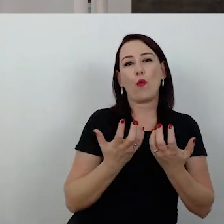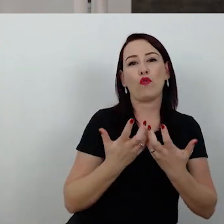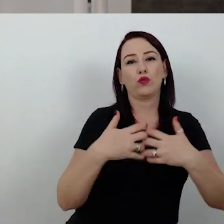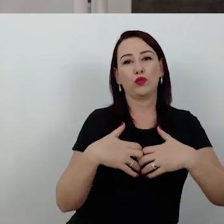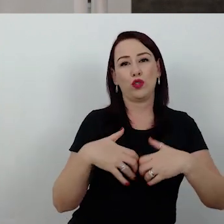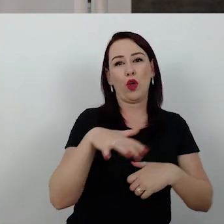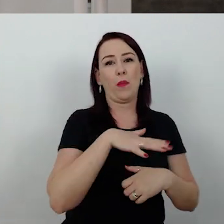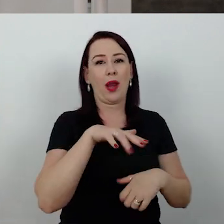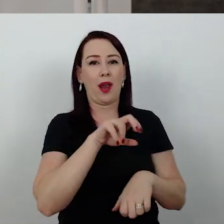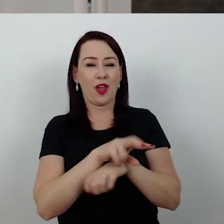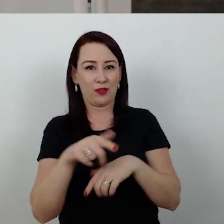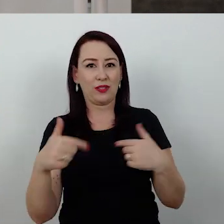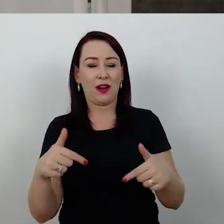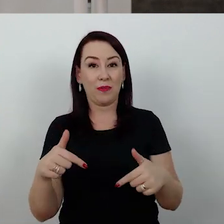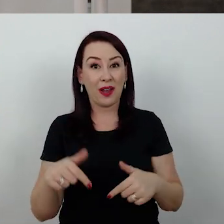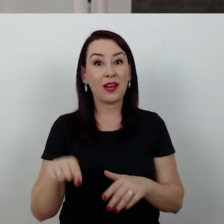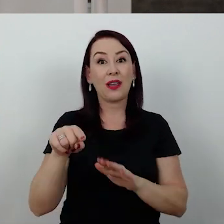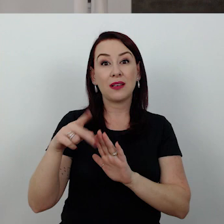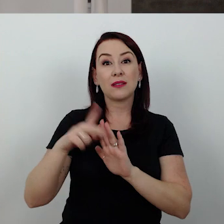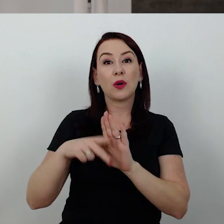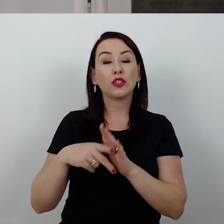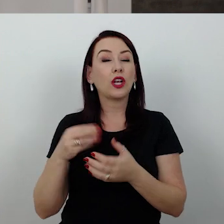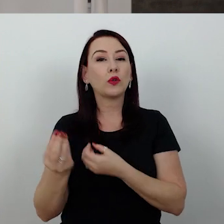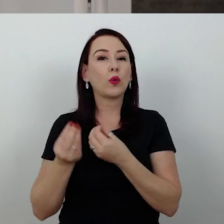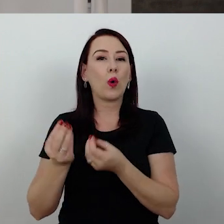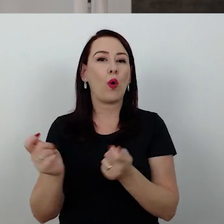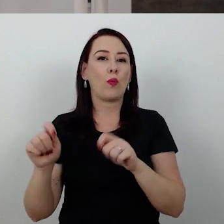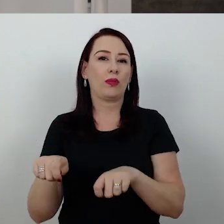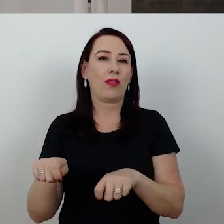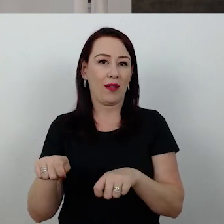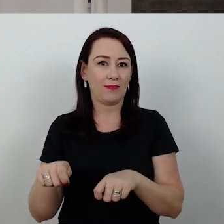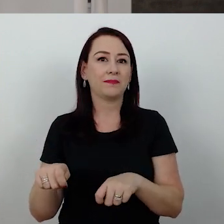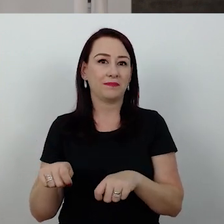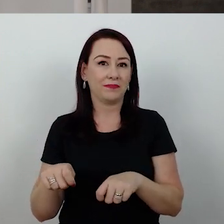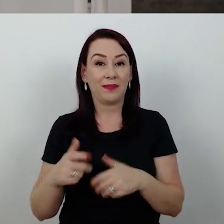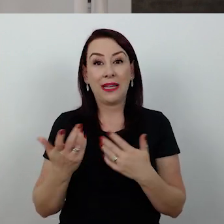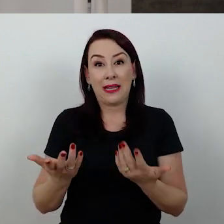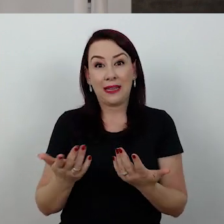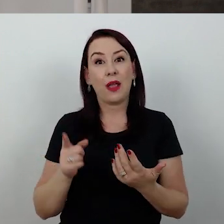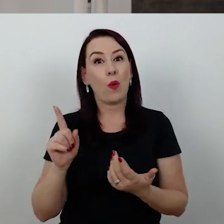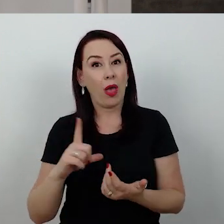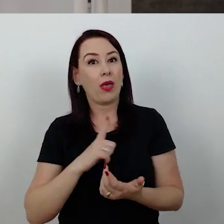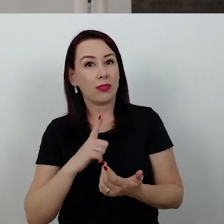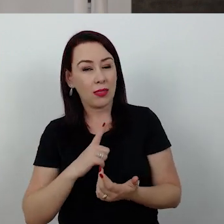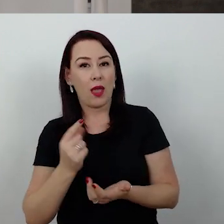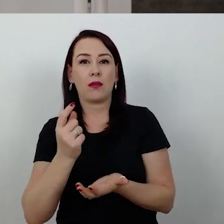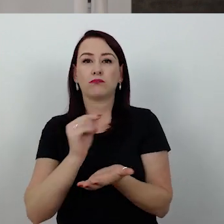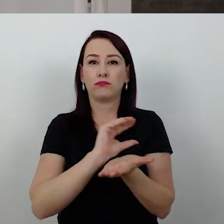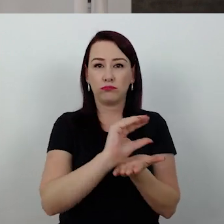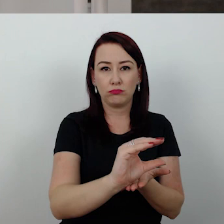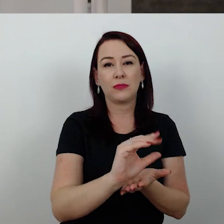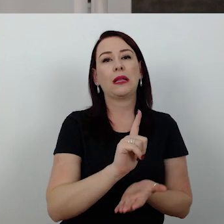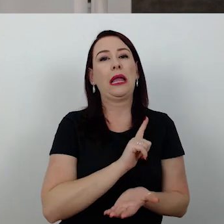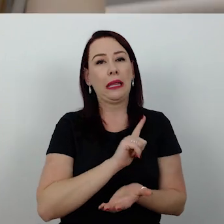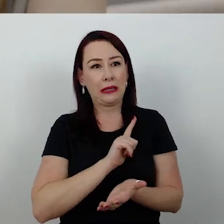funciona e como que os projetos podem ser executados diante desse mercado, né? Então, a gente tem fomento, a